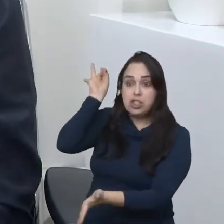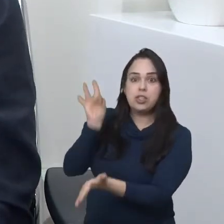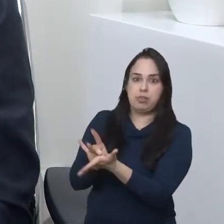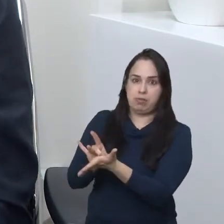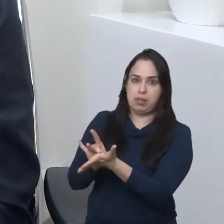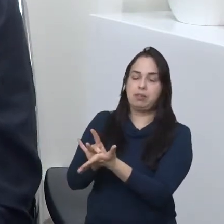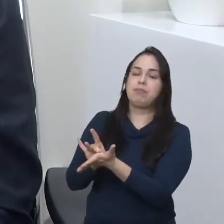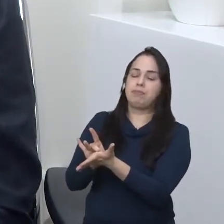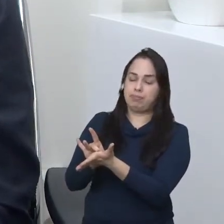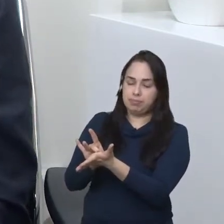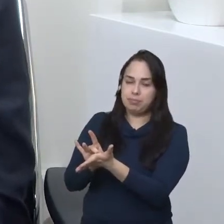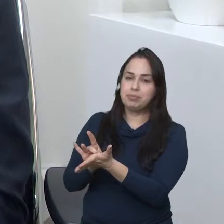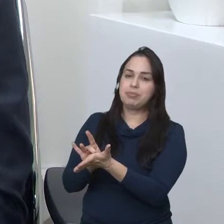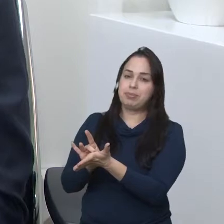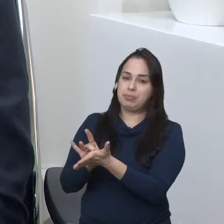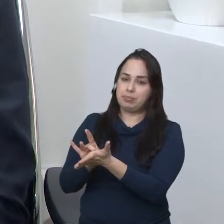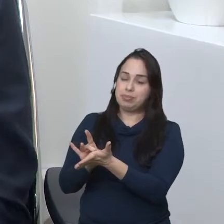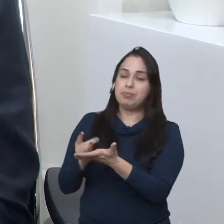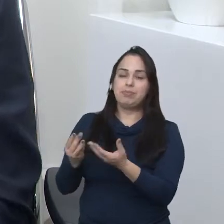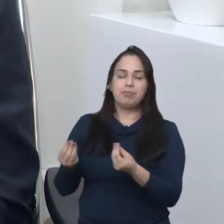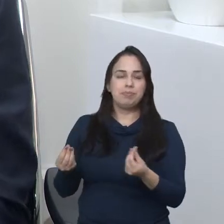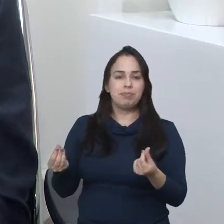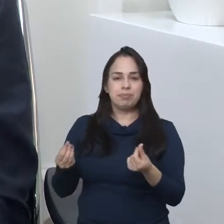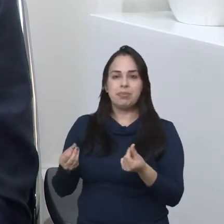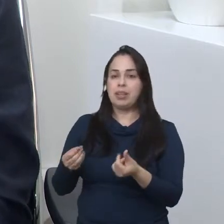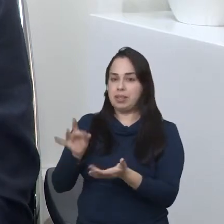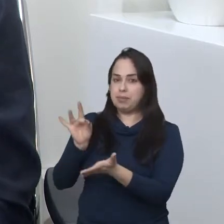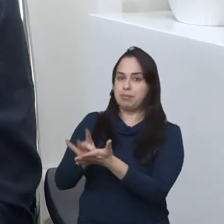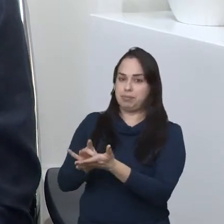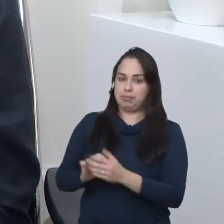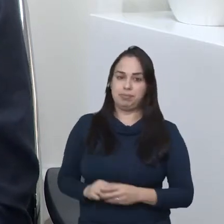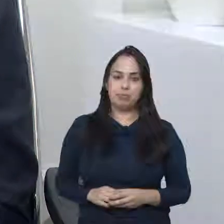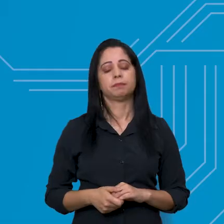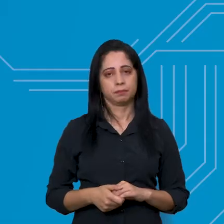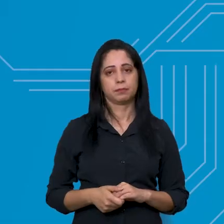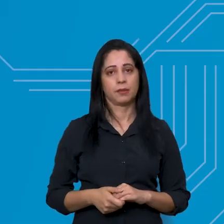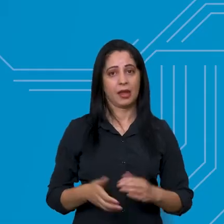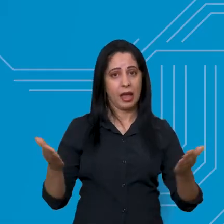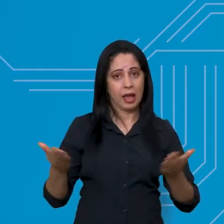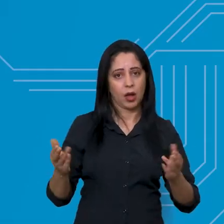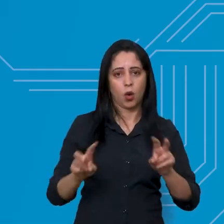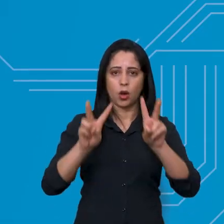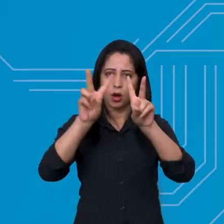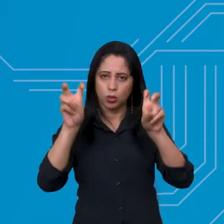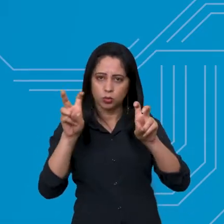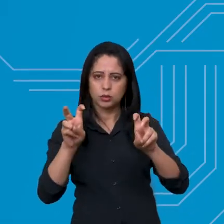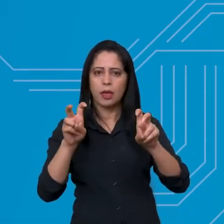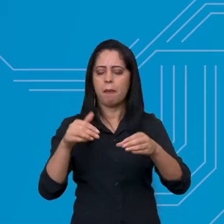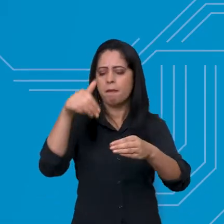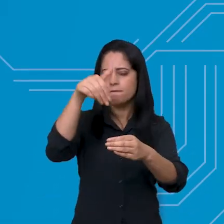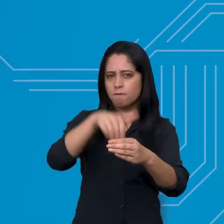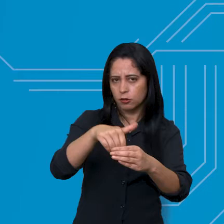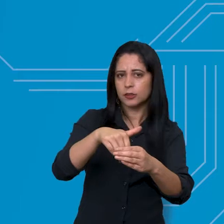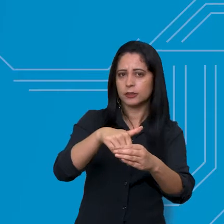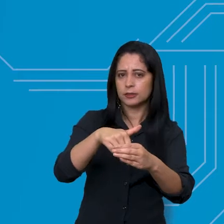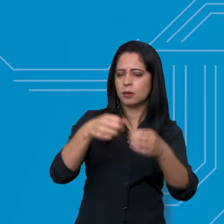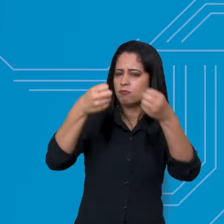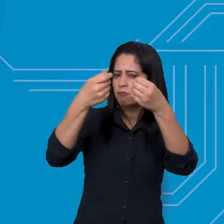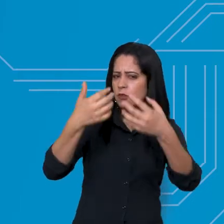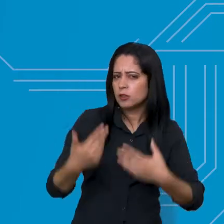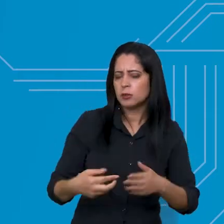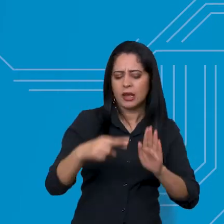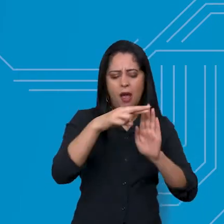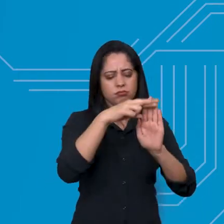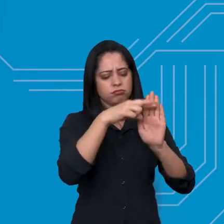sobretudo, que elas sejam eficientes e efetivas. E a gente retoma a nossa série sobre as eleições para falar